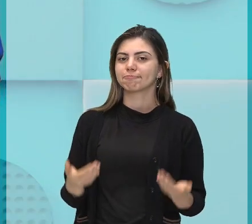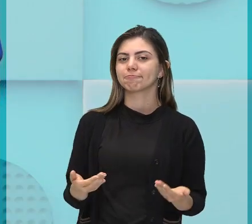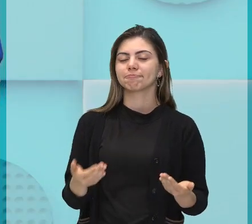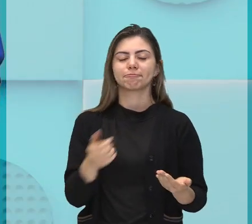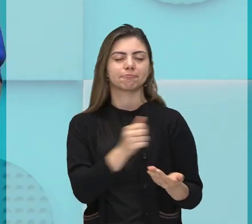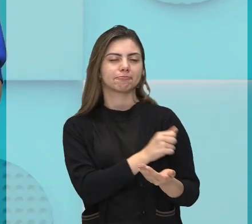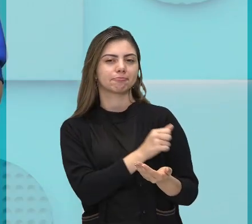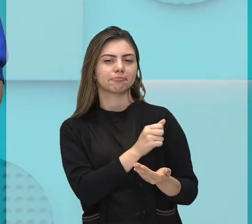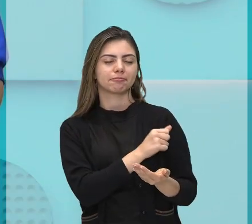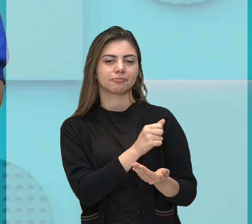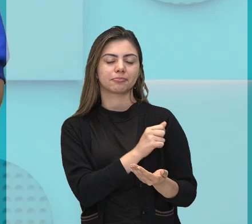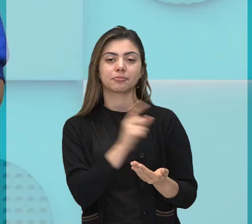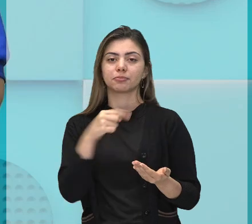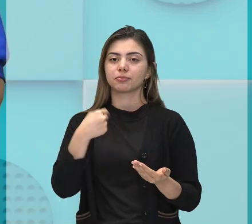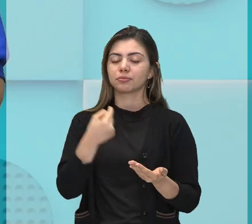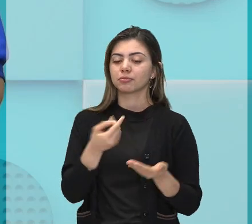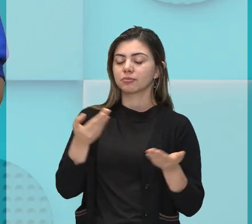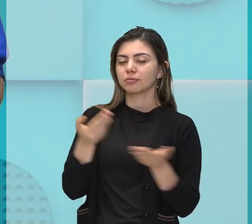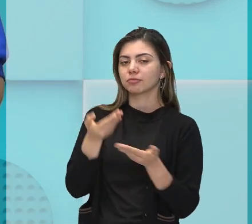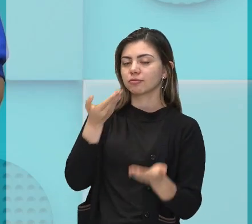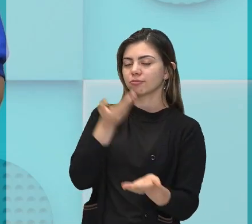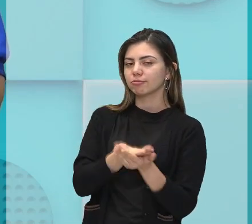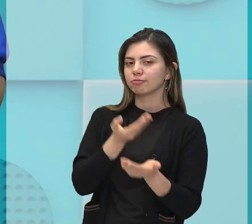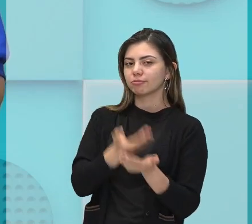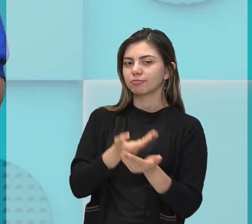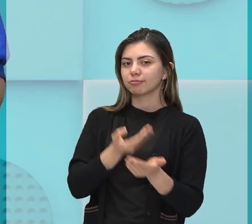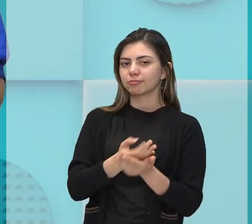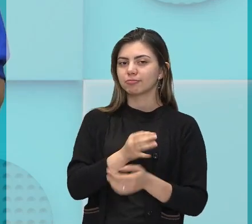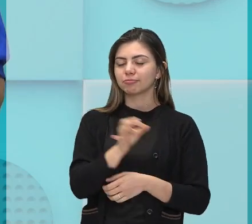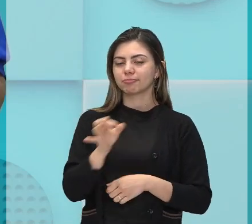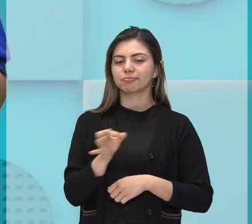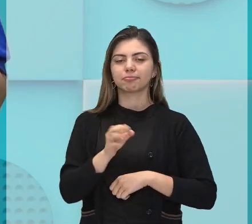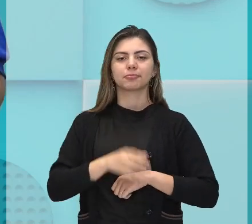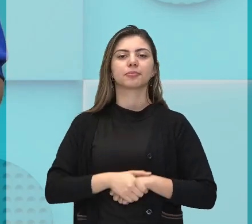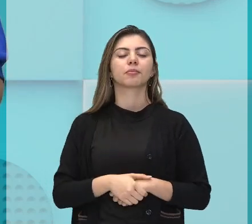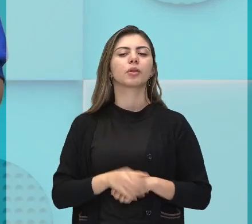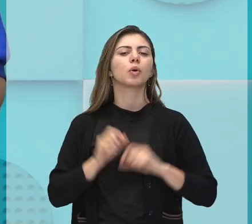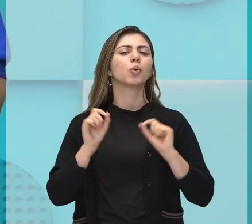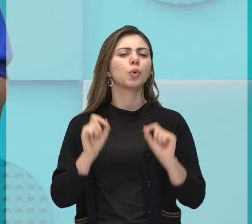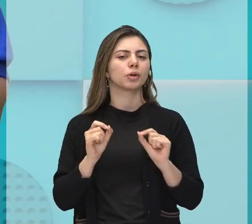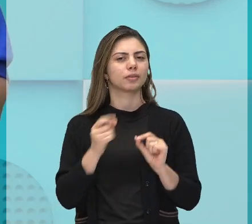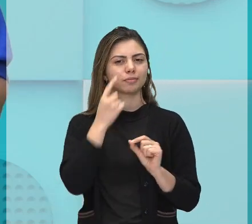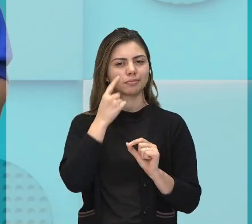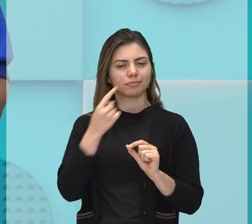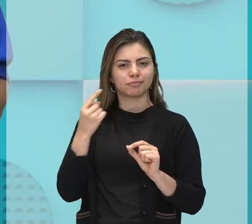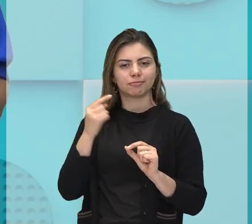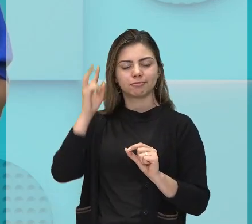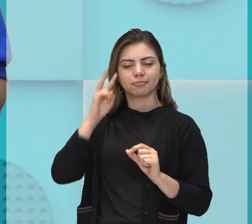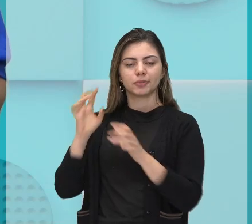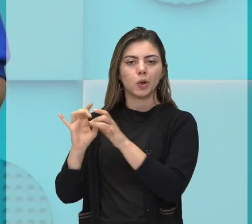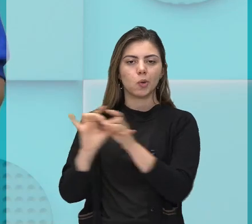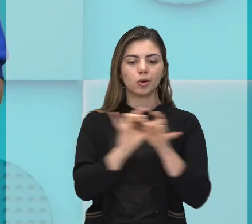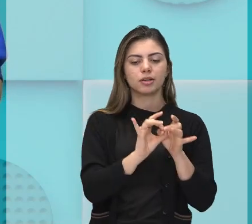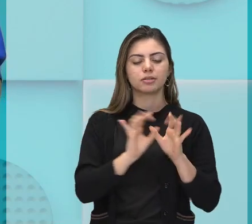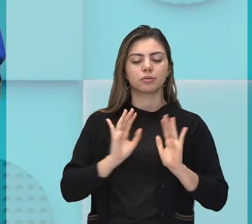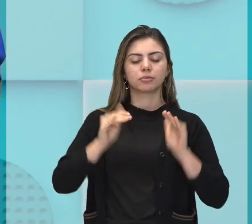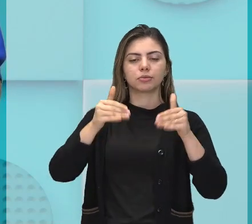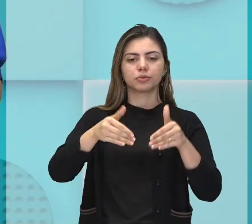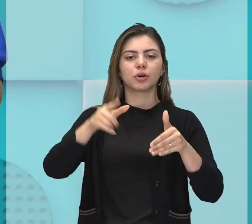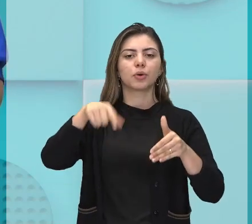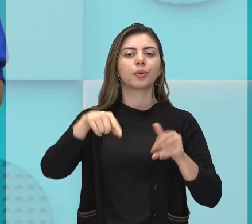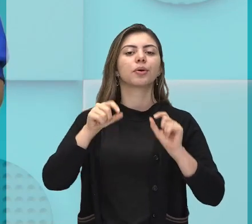Então, turmas, vamos desenvolver aí sobre coesão,